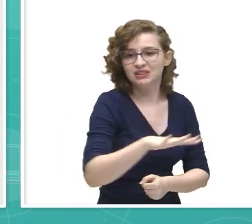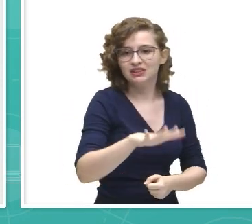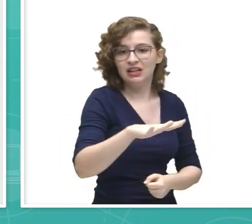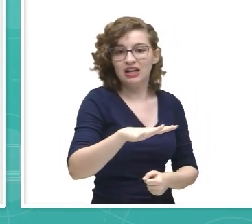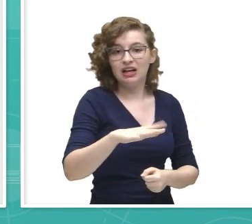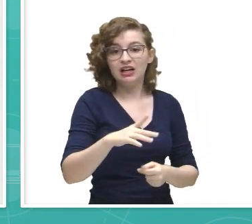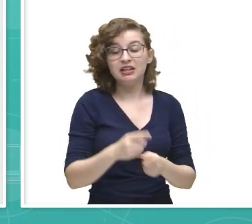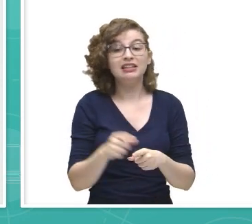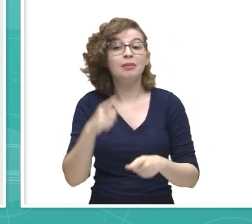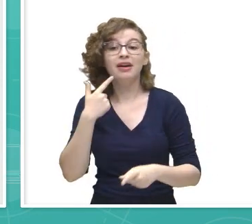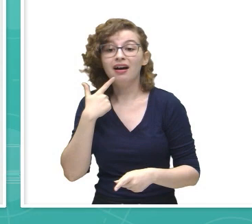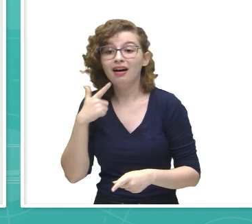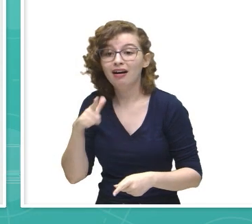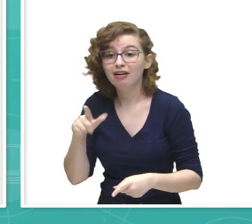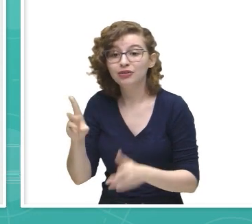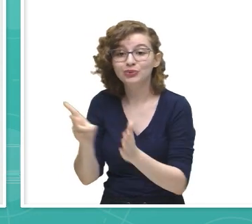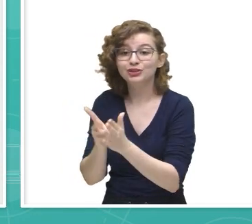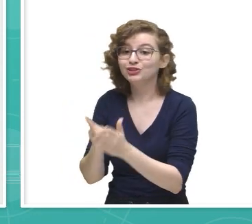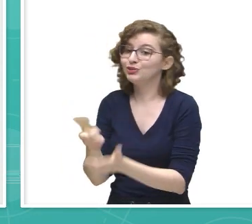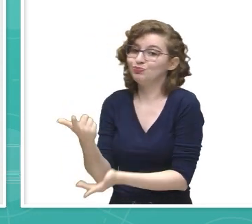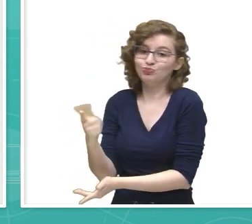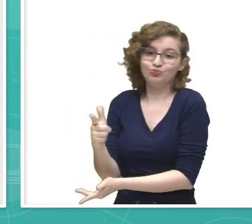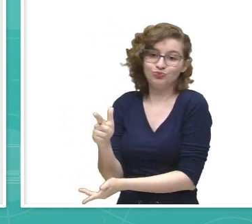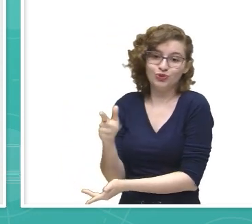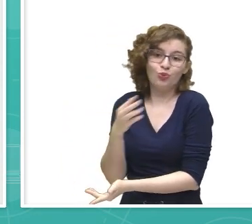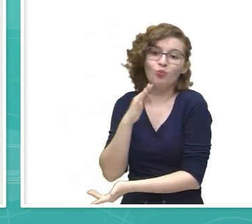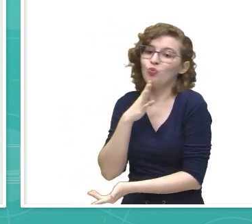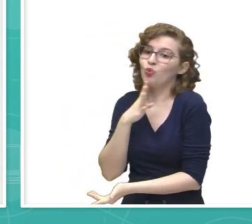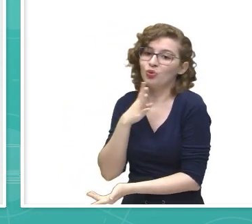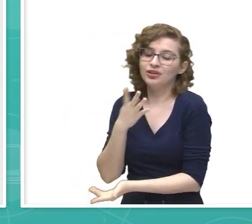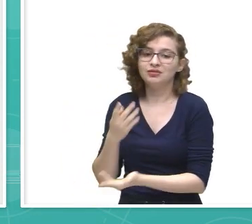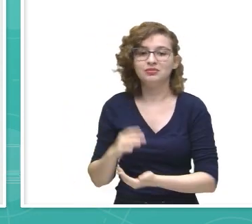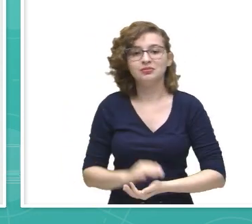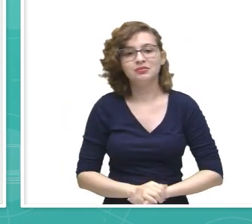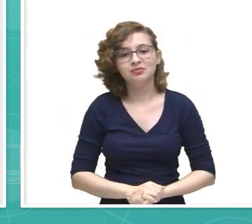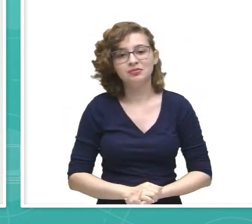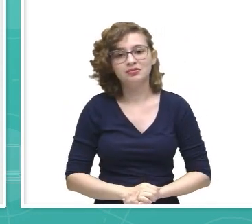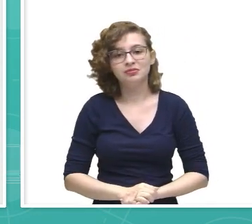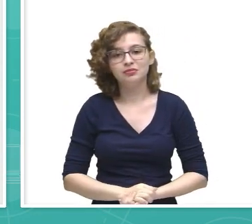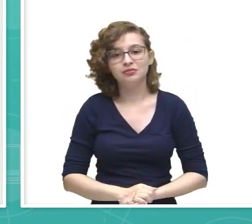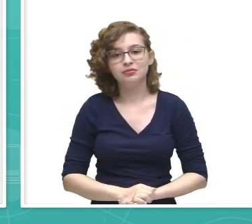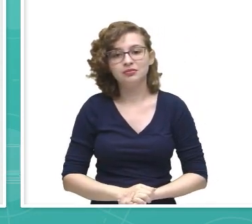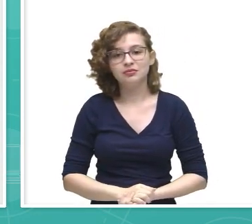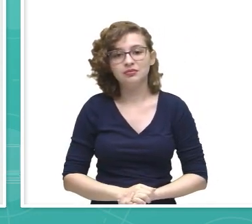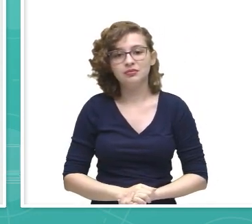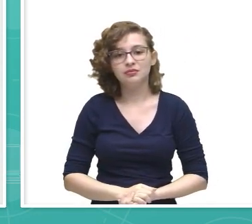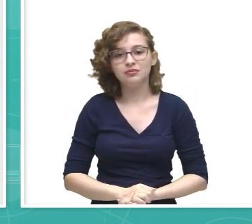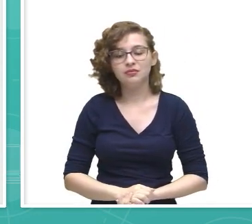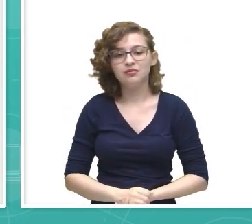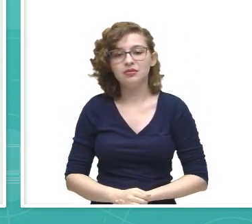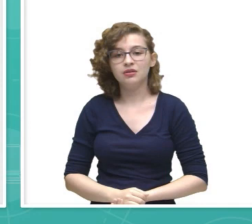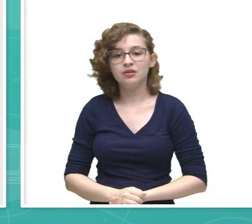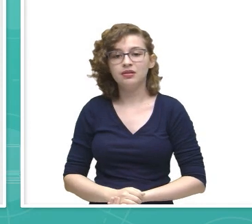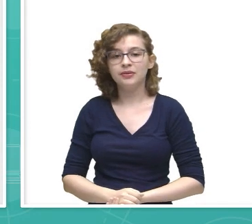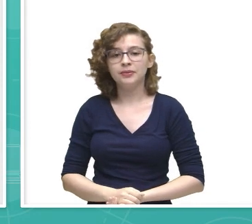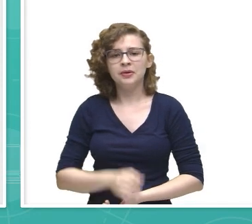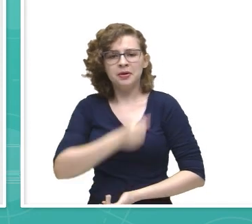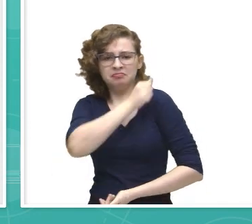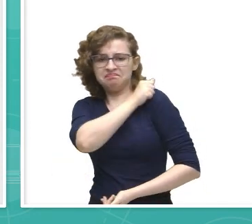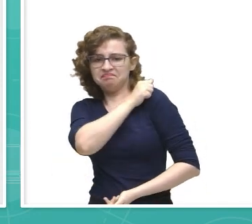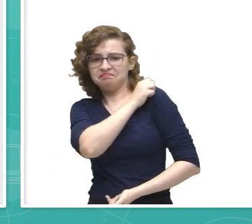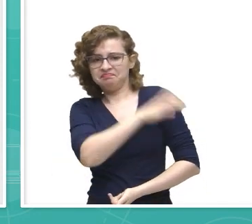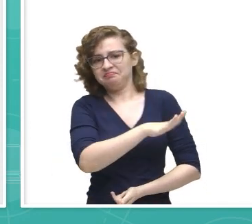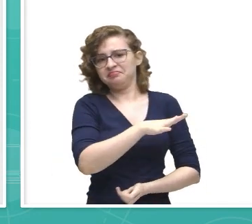pouco conhecimento que se tinha no território e das línguas indígenas. E a última opção, a opção E, um enorme preconceito